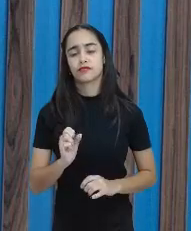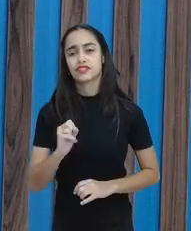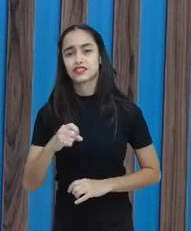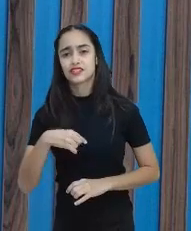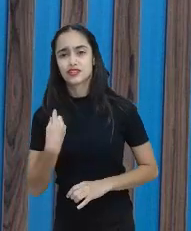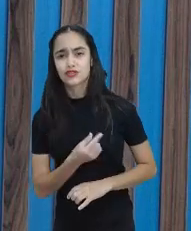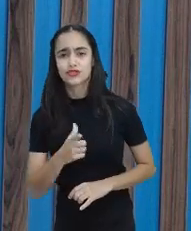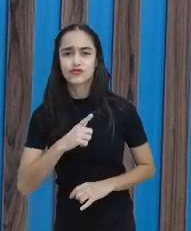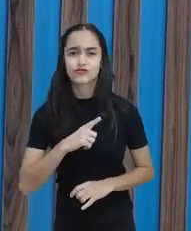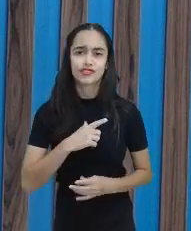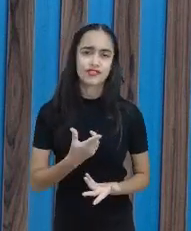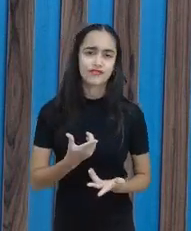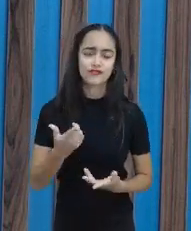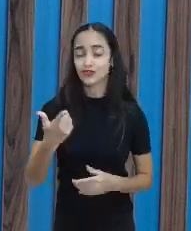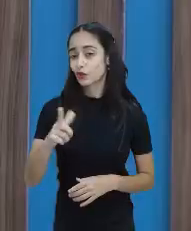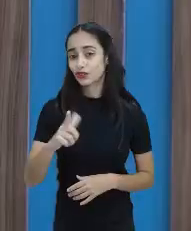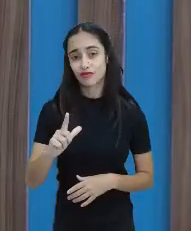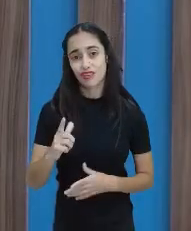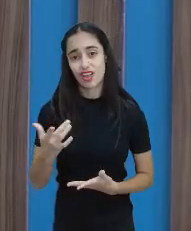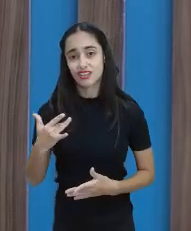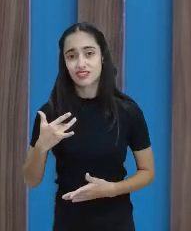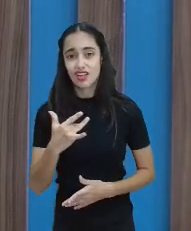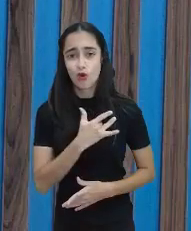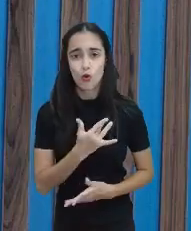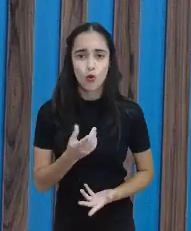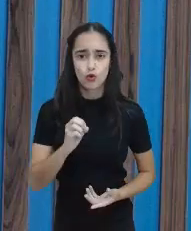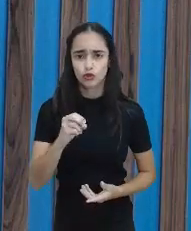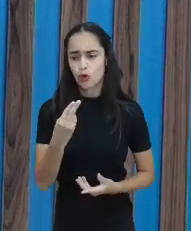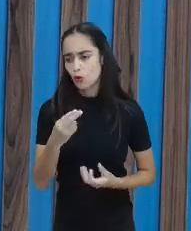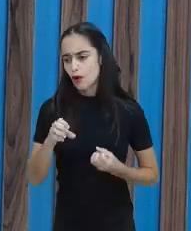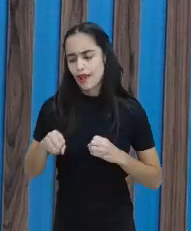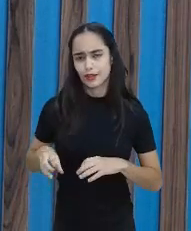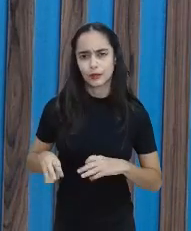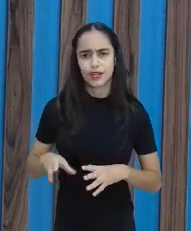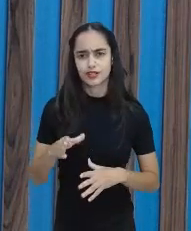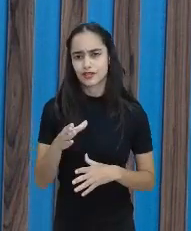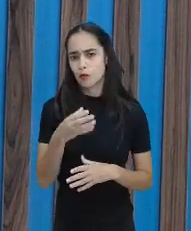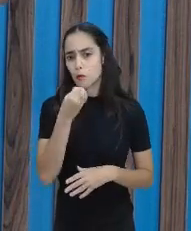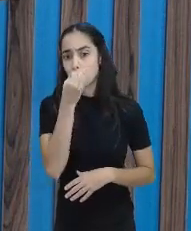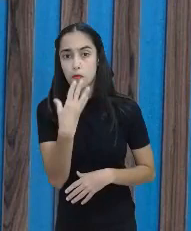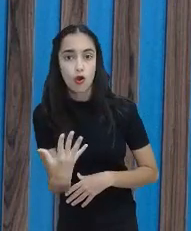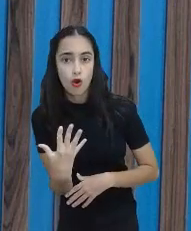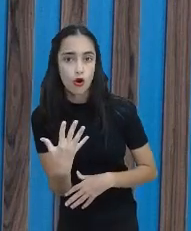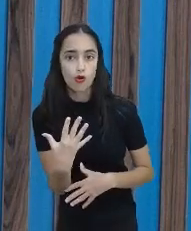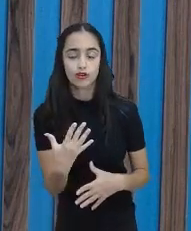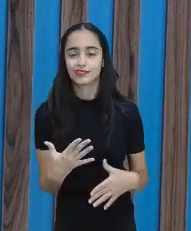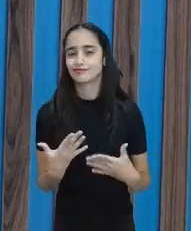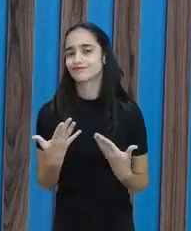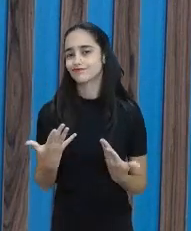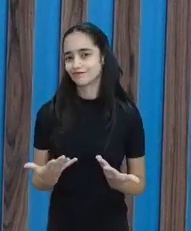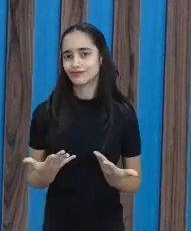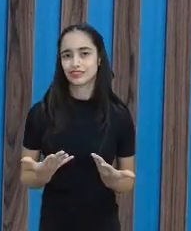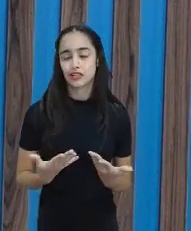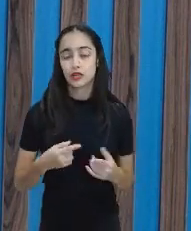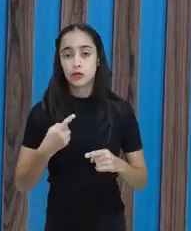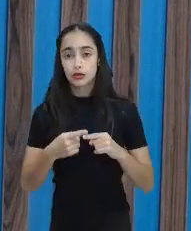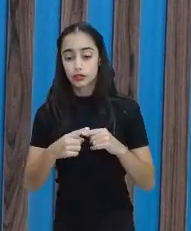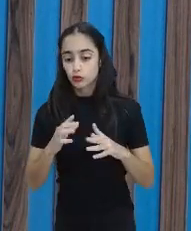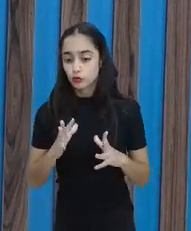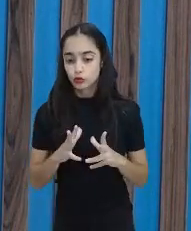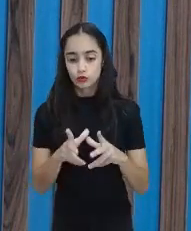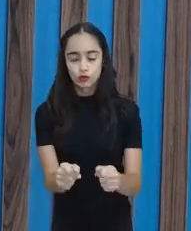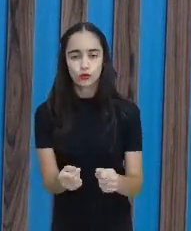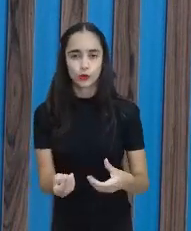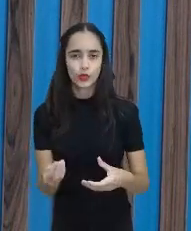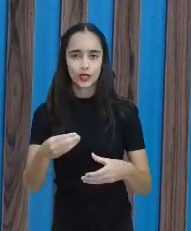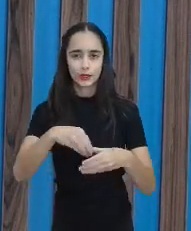básico, saúde, educação de qualidade, que tudo isso engloba, né, essa gama aí de serviços que a gente